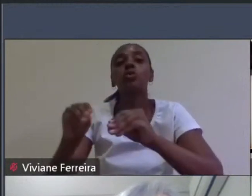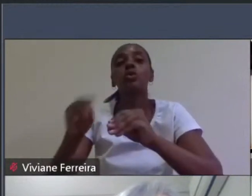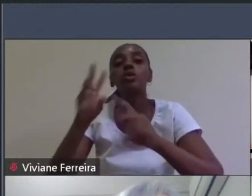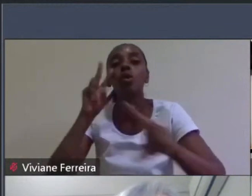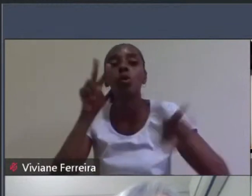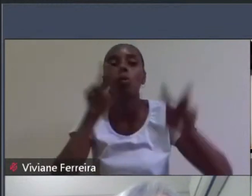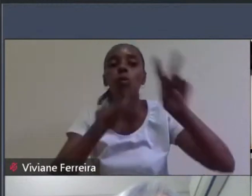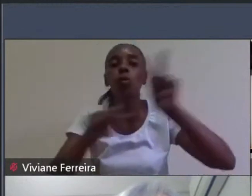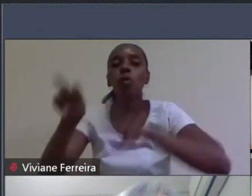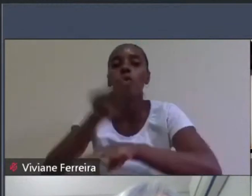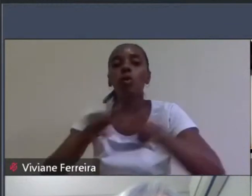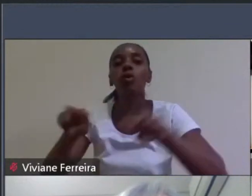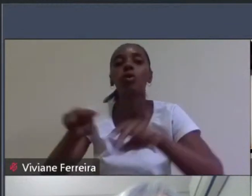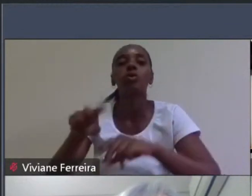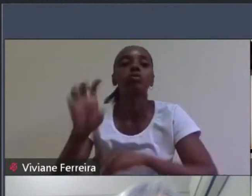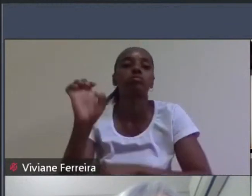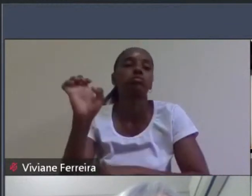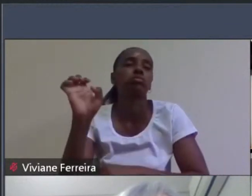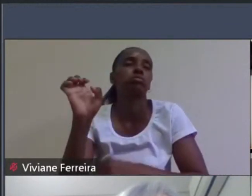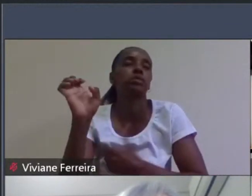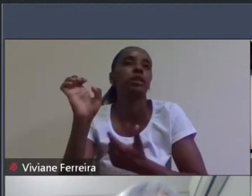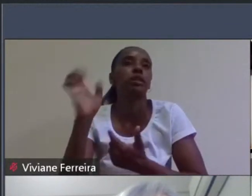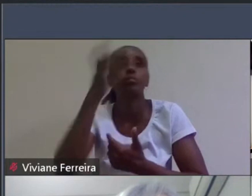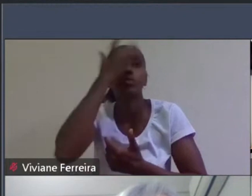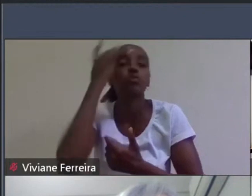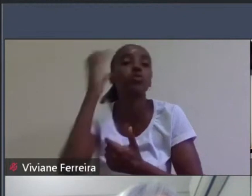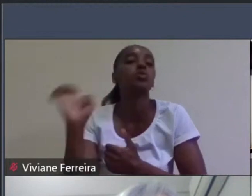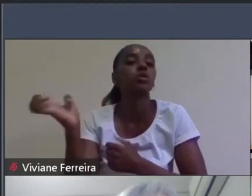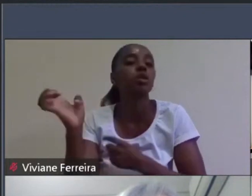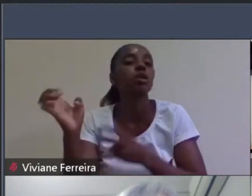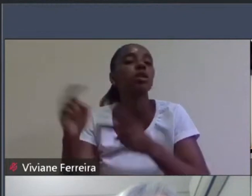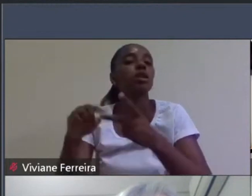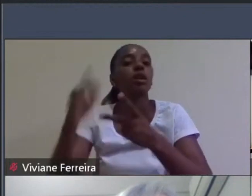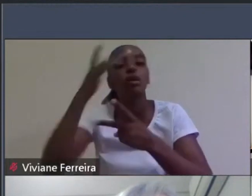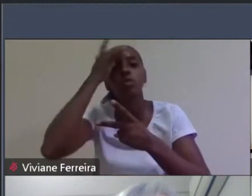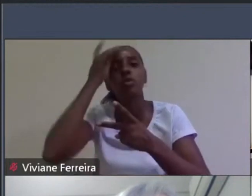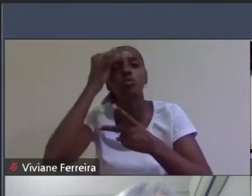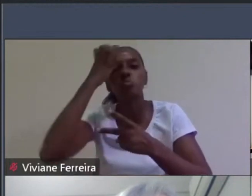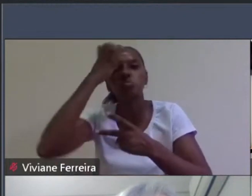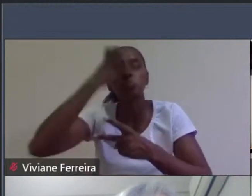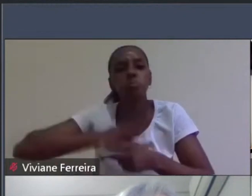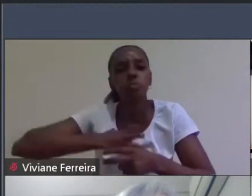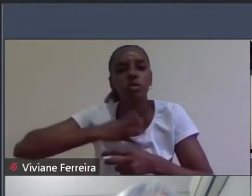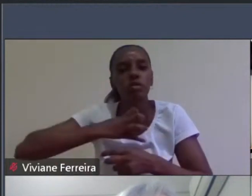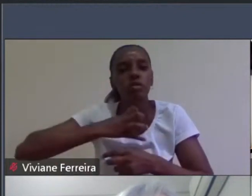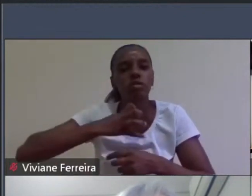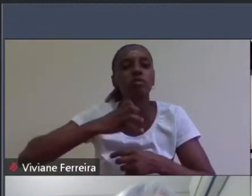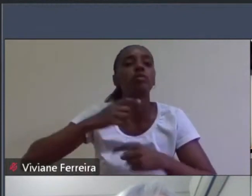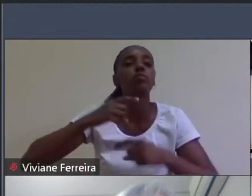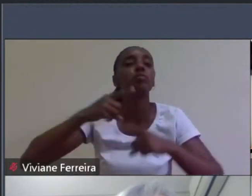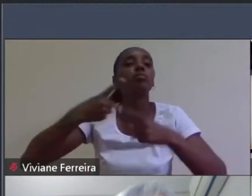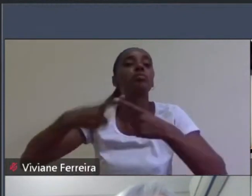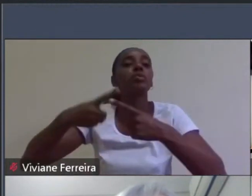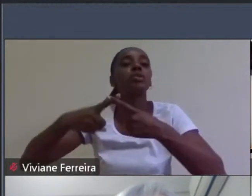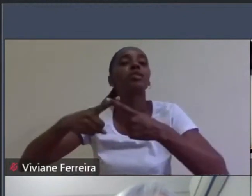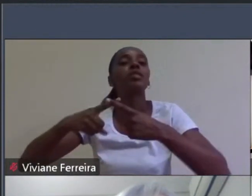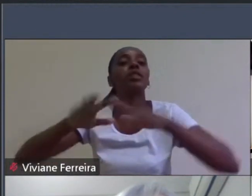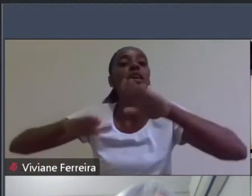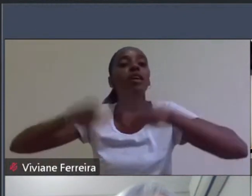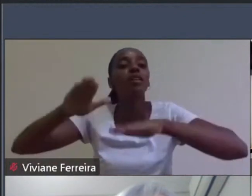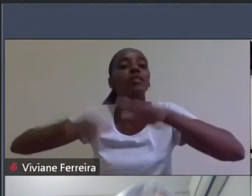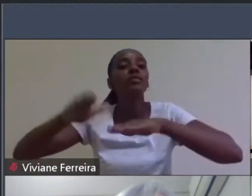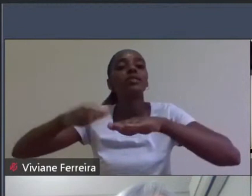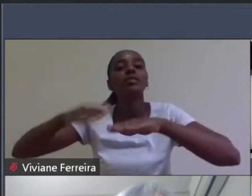os homossexuais, para as pessoas que são mal-humoradas, porque as feias, coitadas, nunca